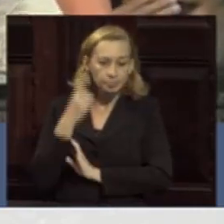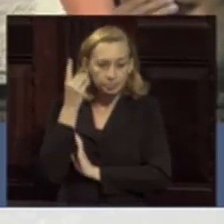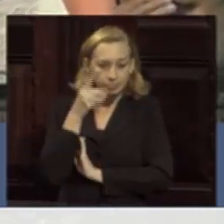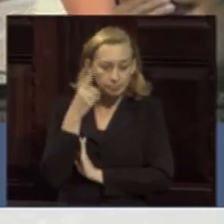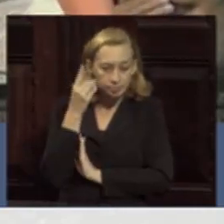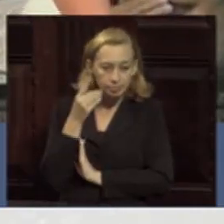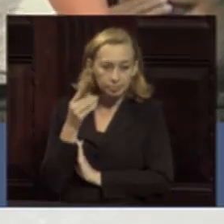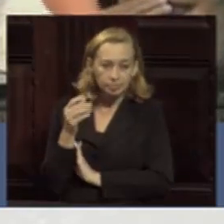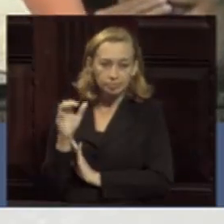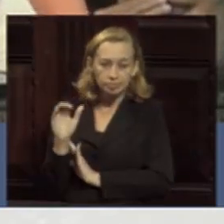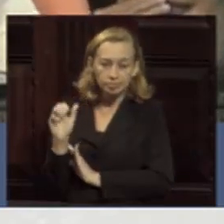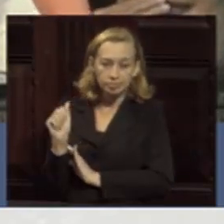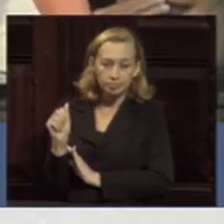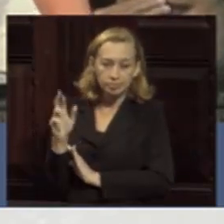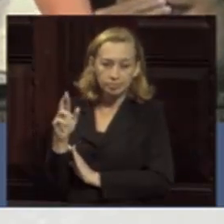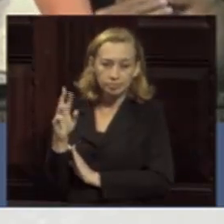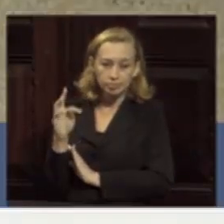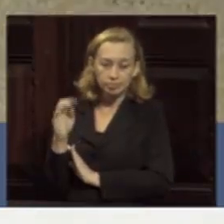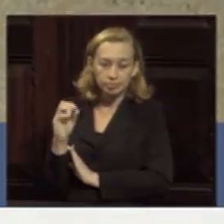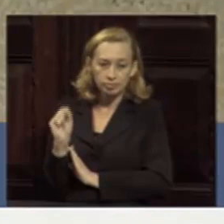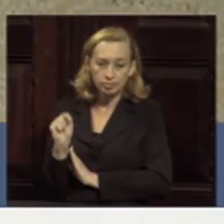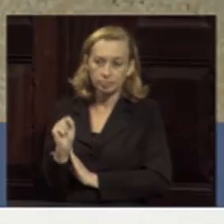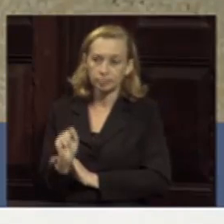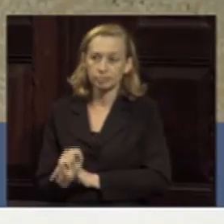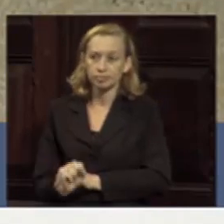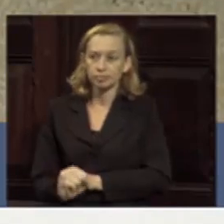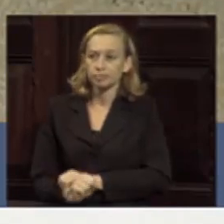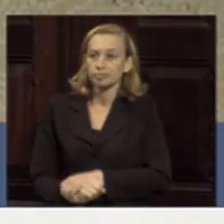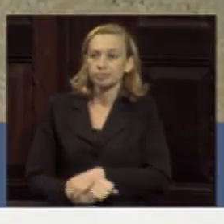Mink. Deputado Carlos Mink.